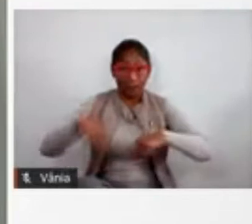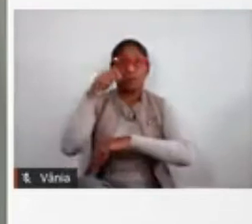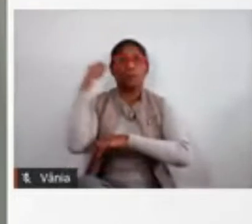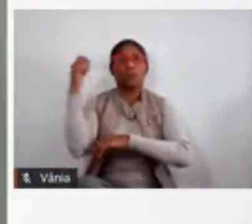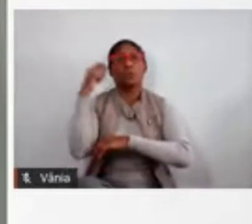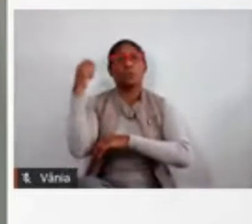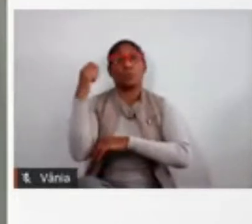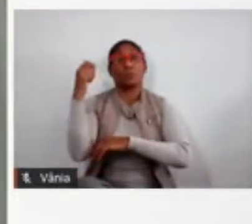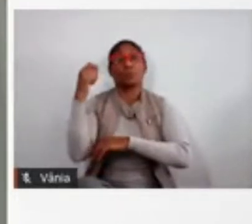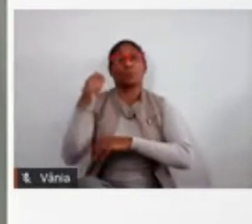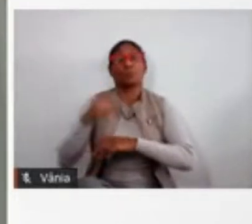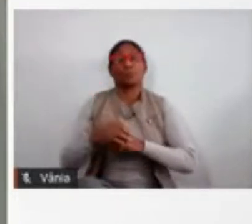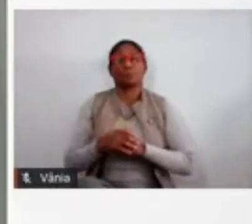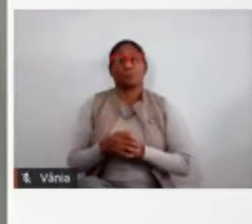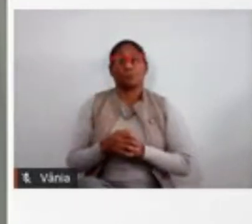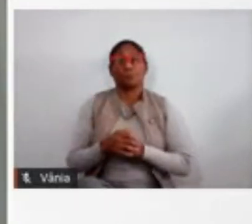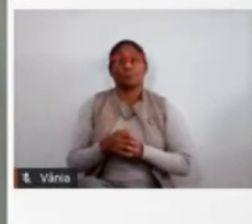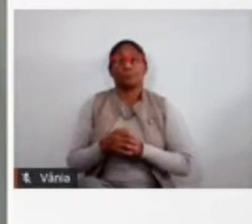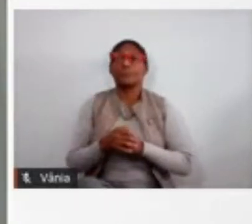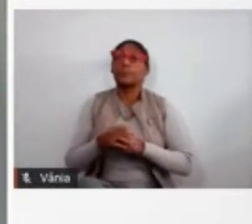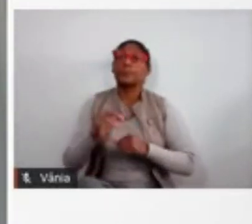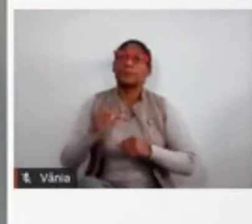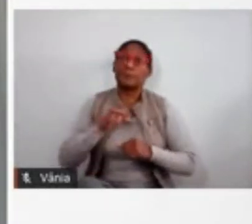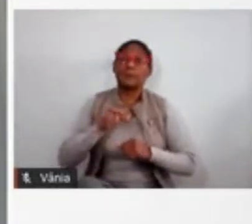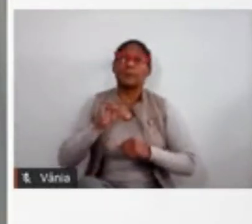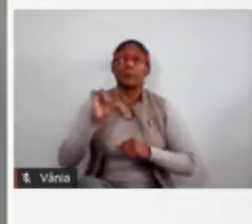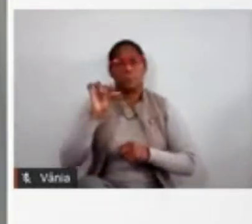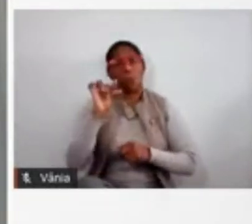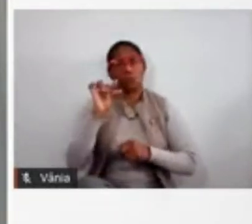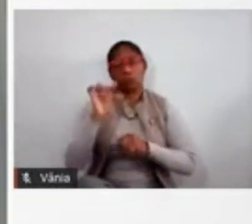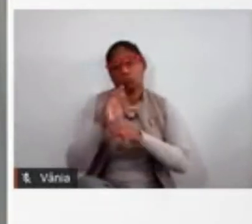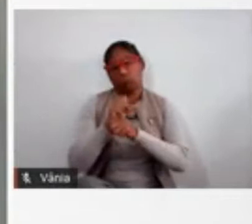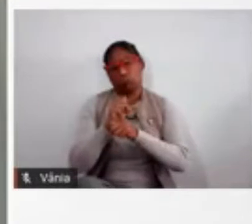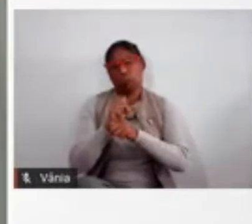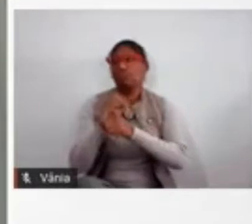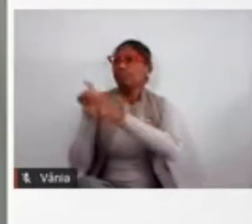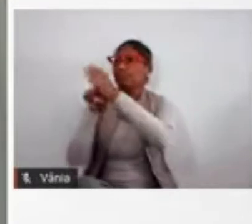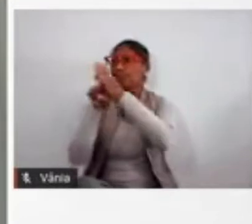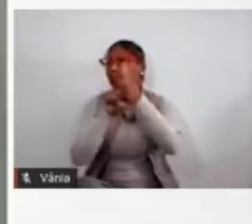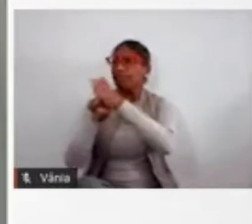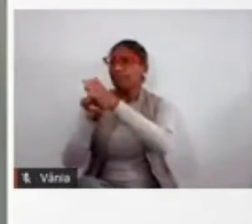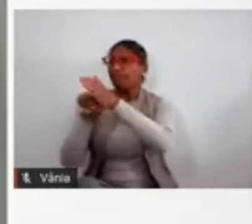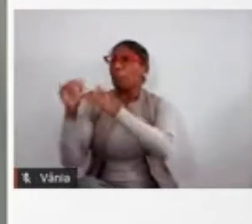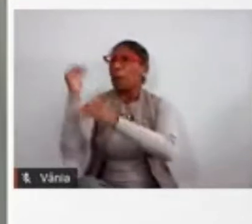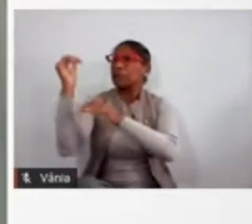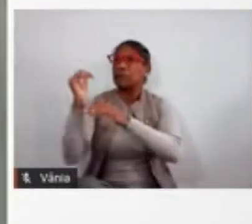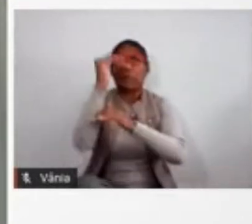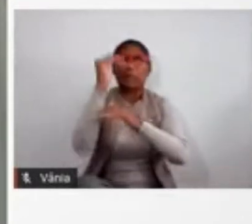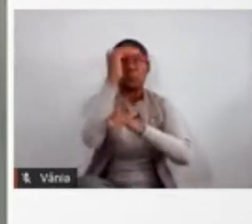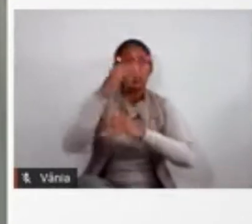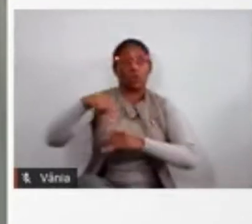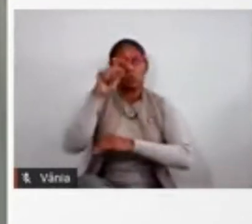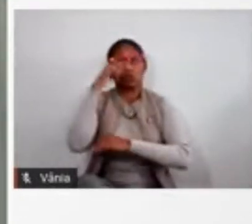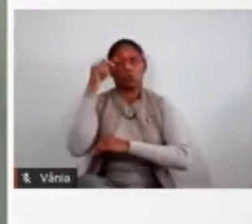esteja com o menor número de casos proporcionalmente à população, número de casos por 100